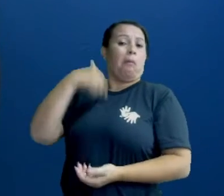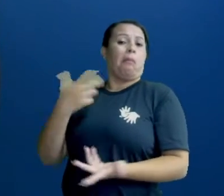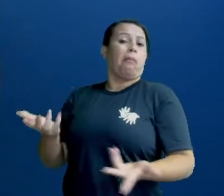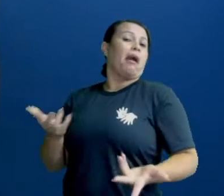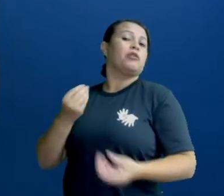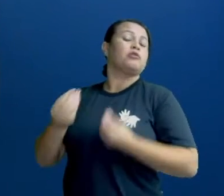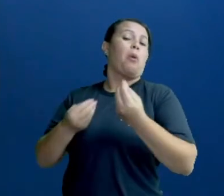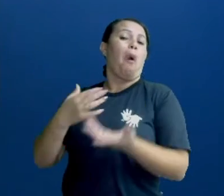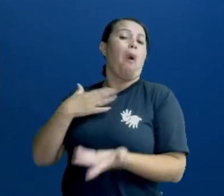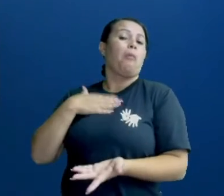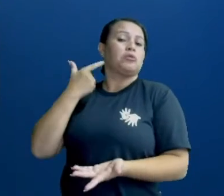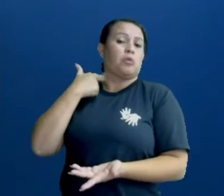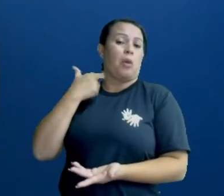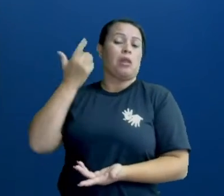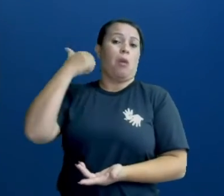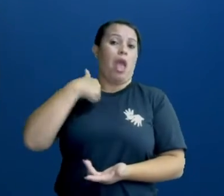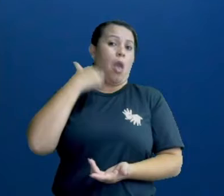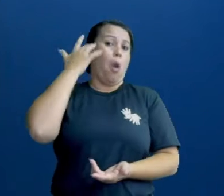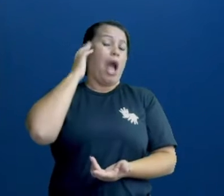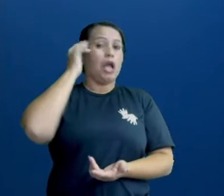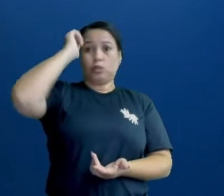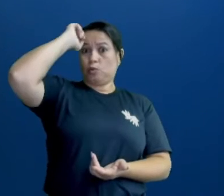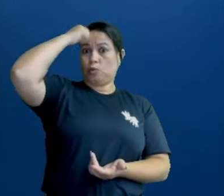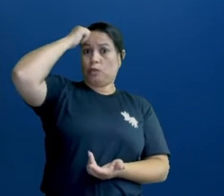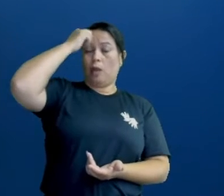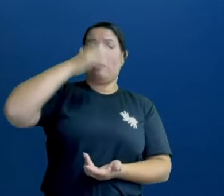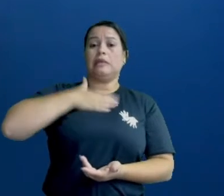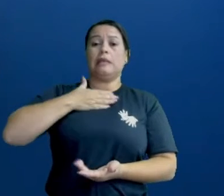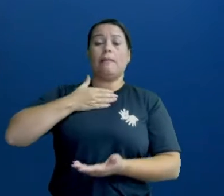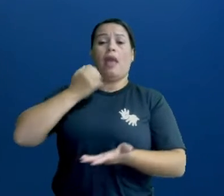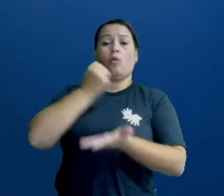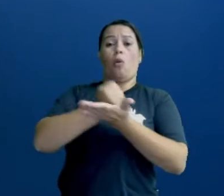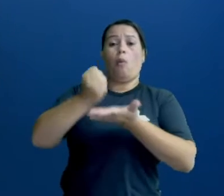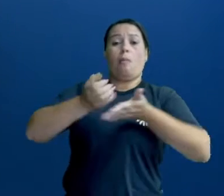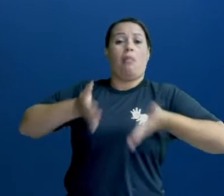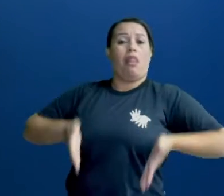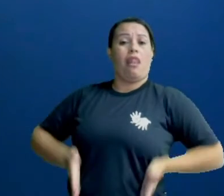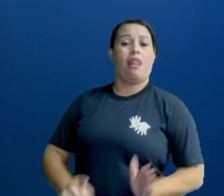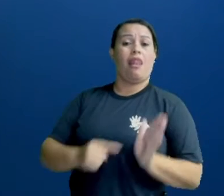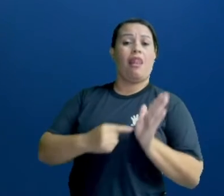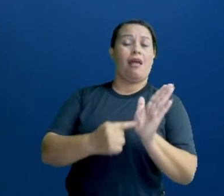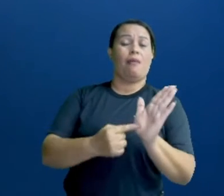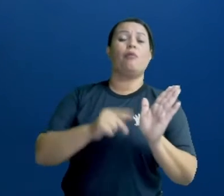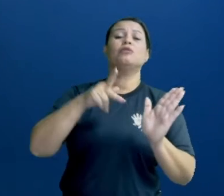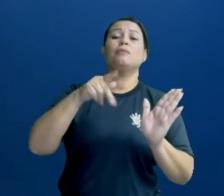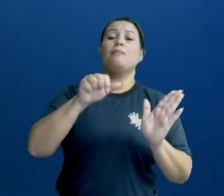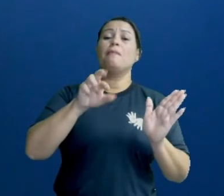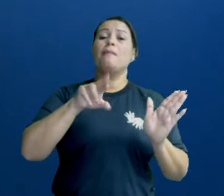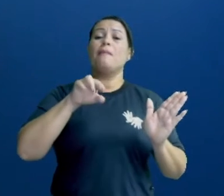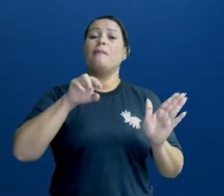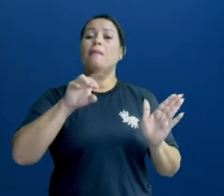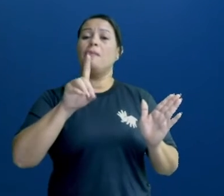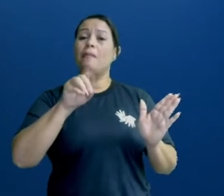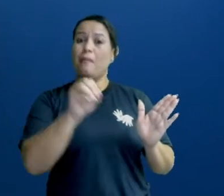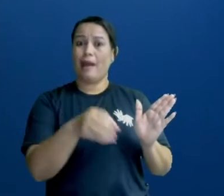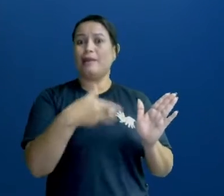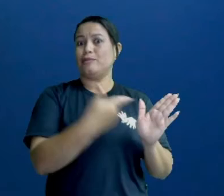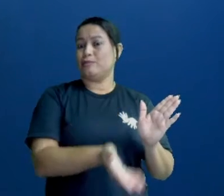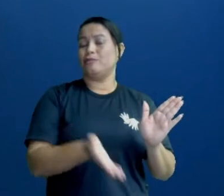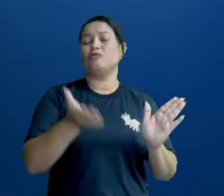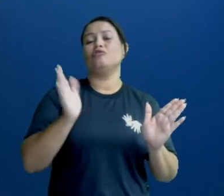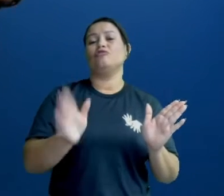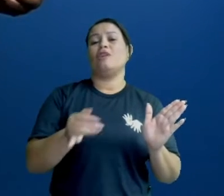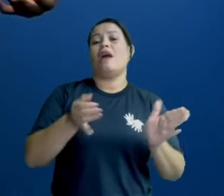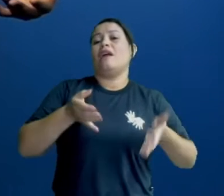declaro como negro, embora lá na minha certidão de nascimento esteja pardo, né? Porque também existe um contexto de que a certidão de nascimento